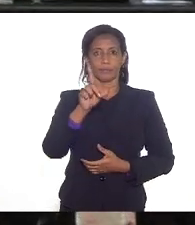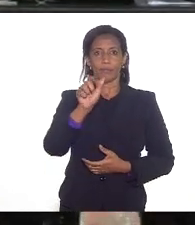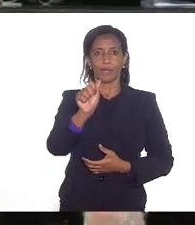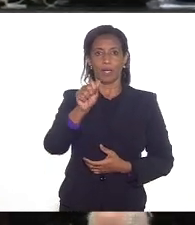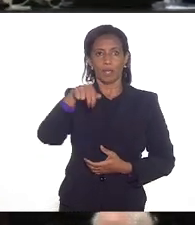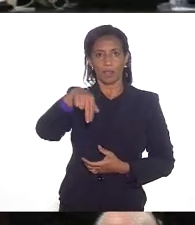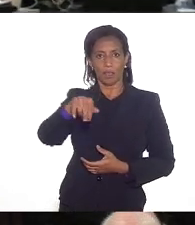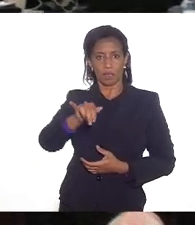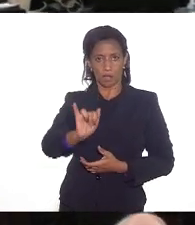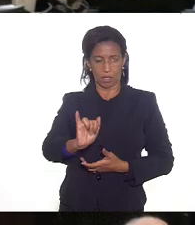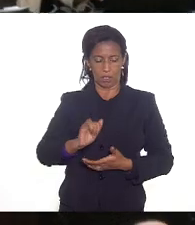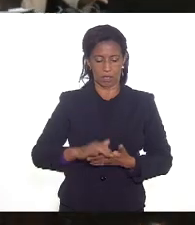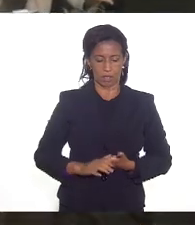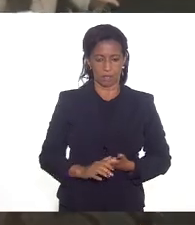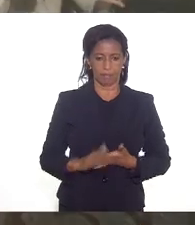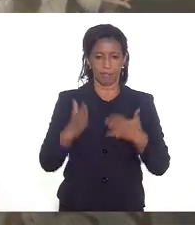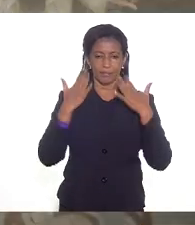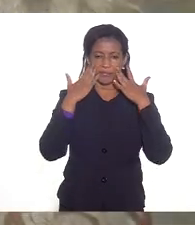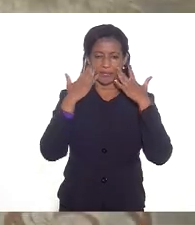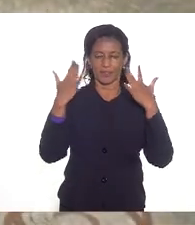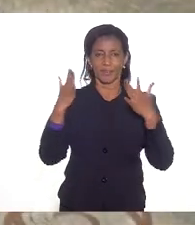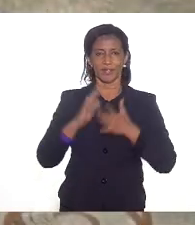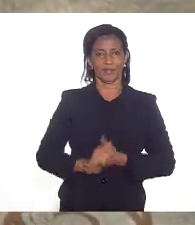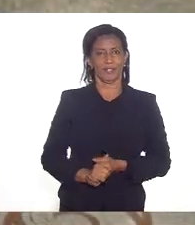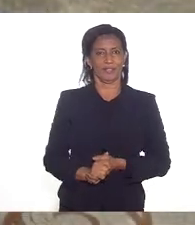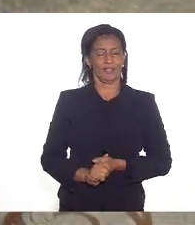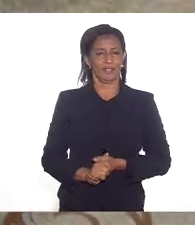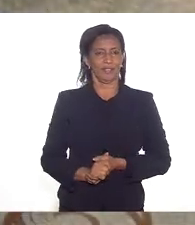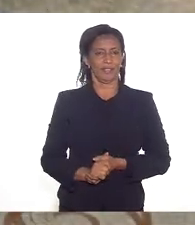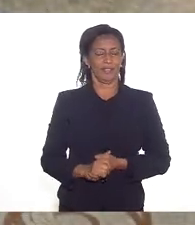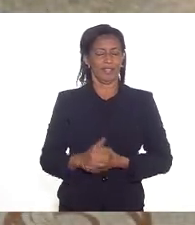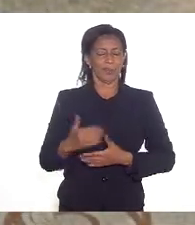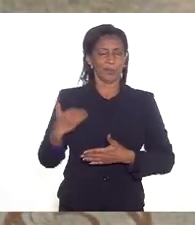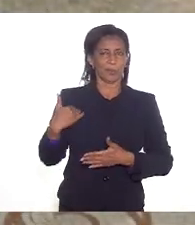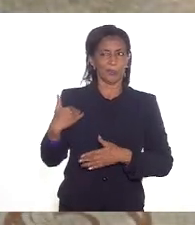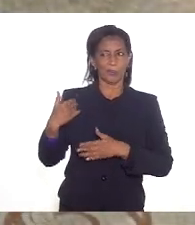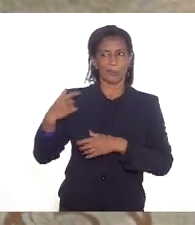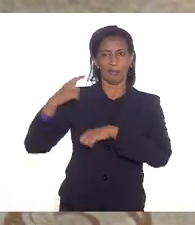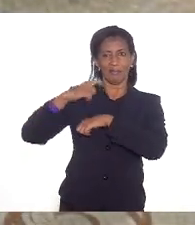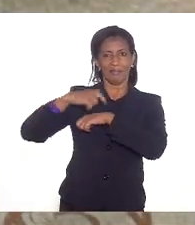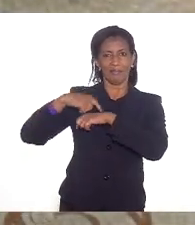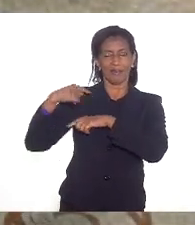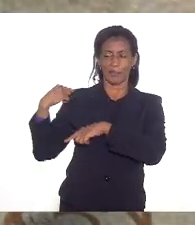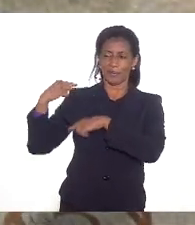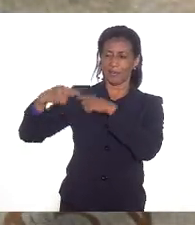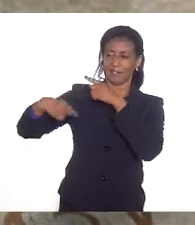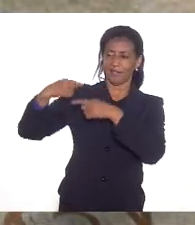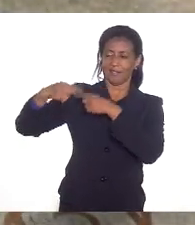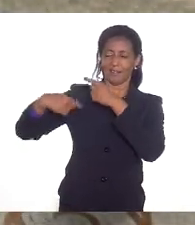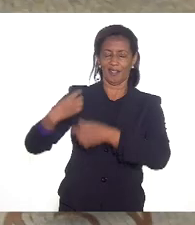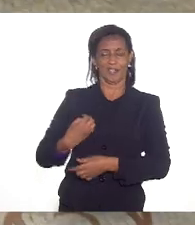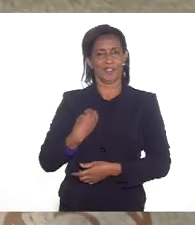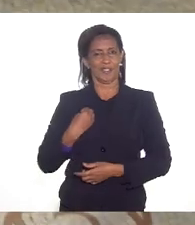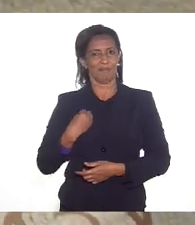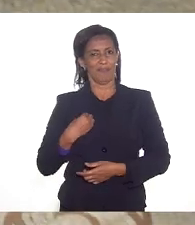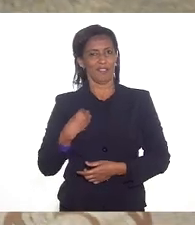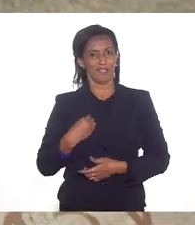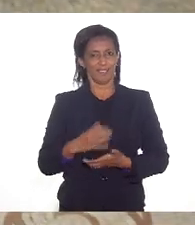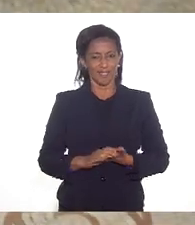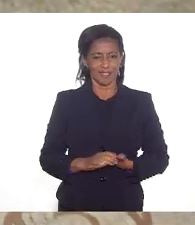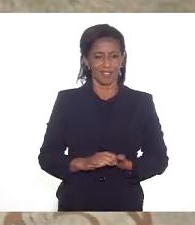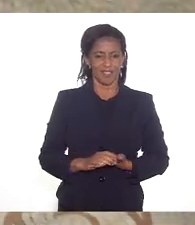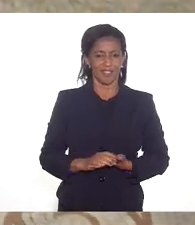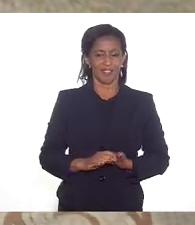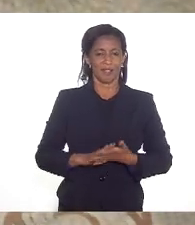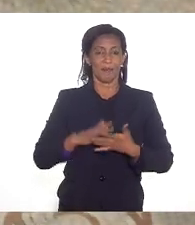queria que expressar um ciclo né que passa na minha vida que não só minha mas aqui de todos os deputados e deputadas